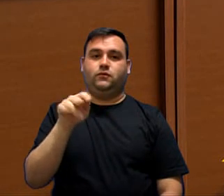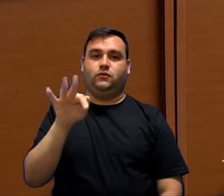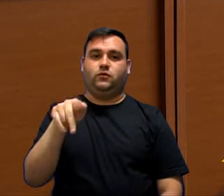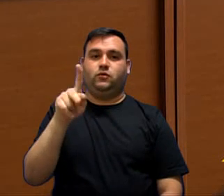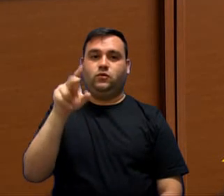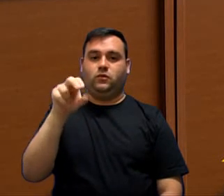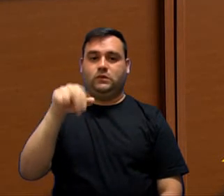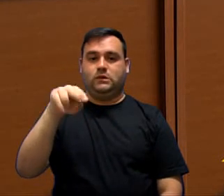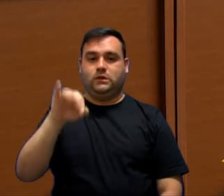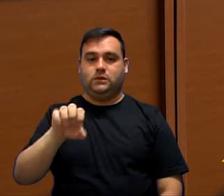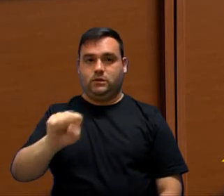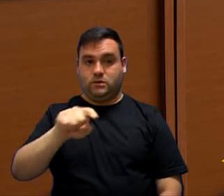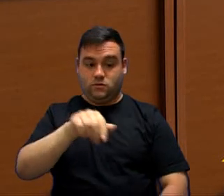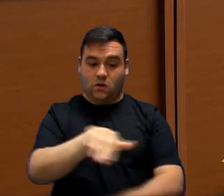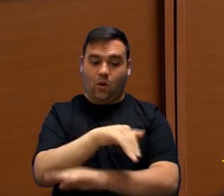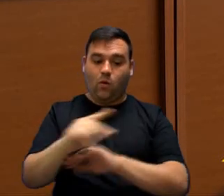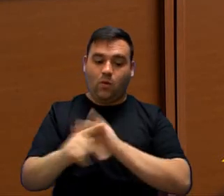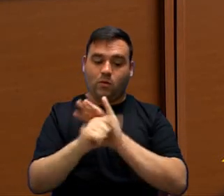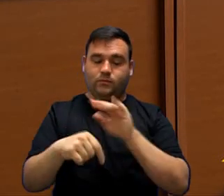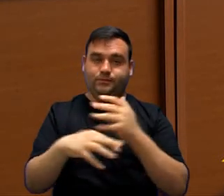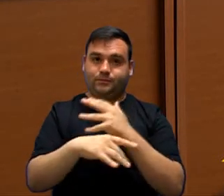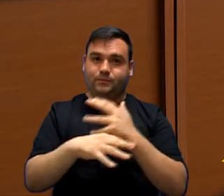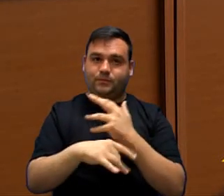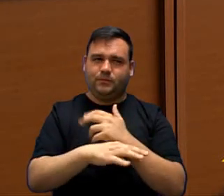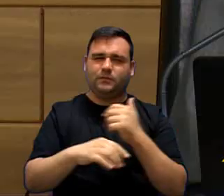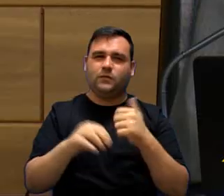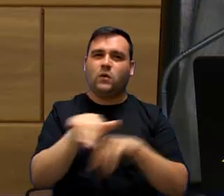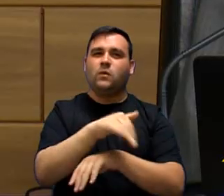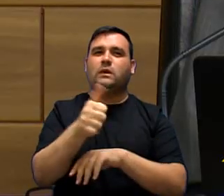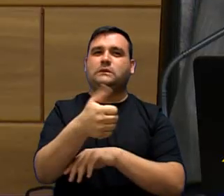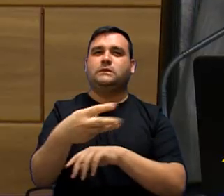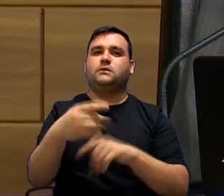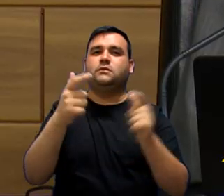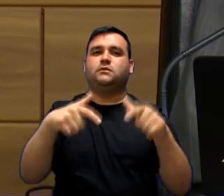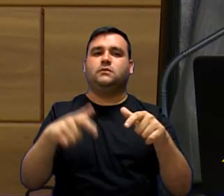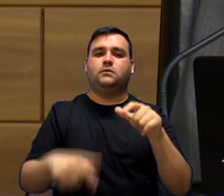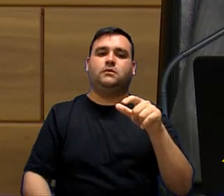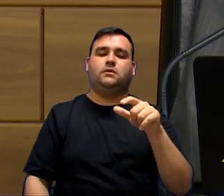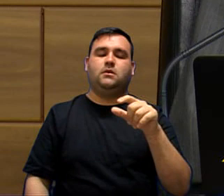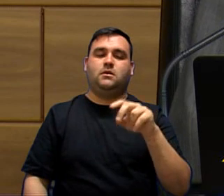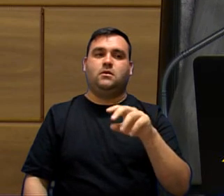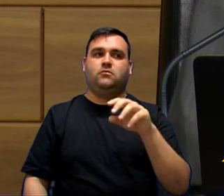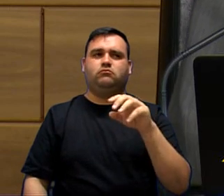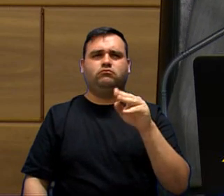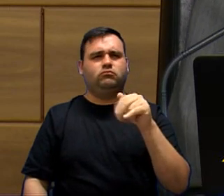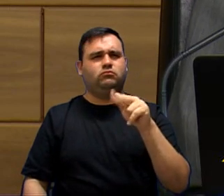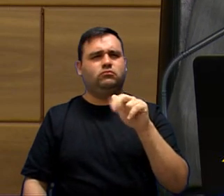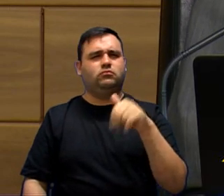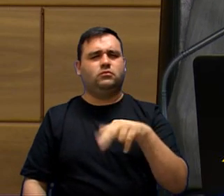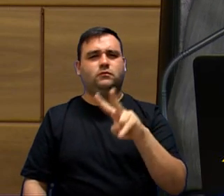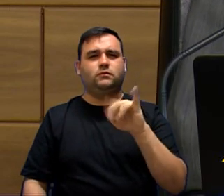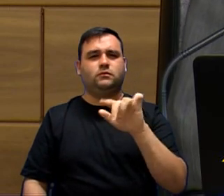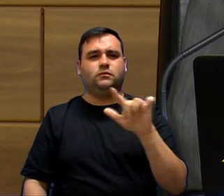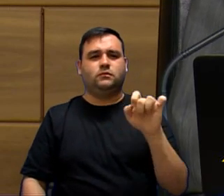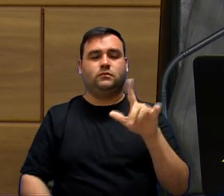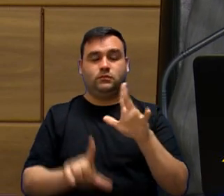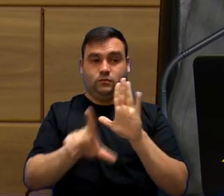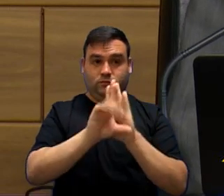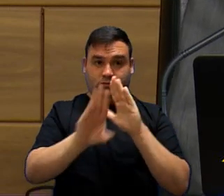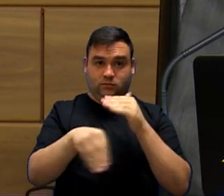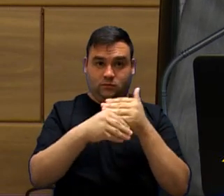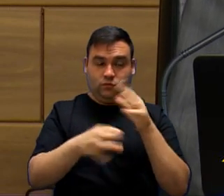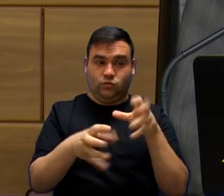uma via pública nossa cidade, nosso município, Rua 13, Residencial Jardim Bougainville, tem uma emenda da Comissão de